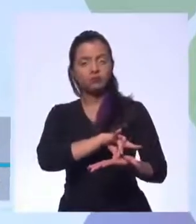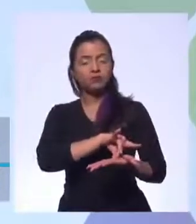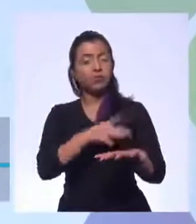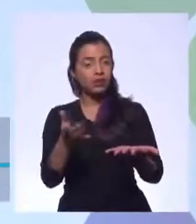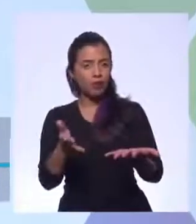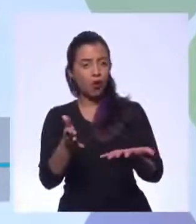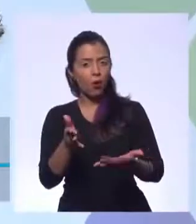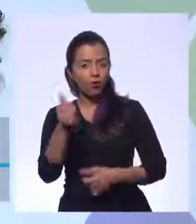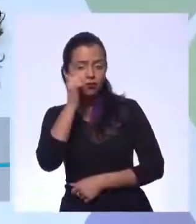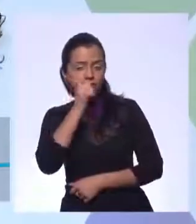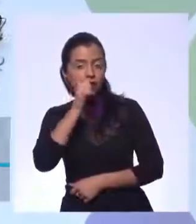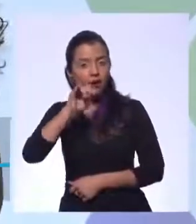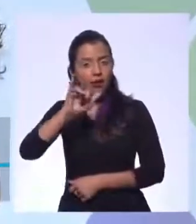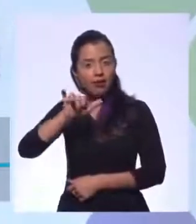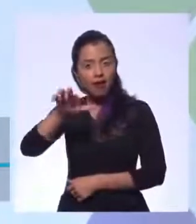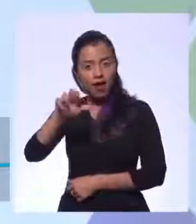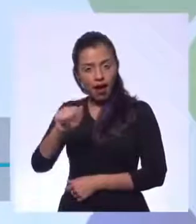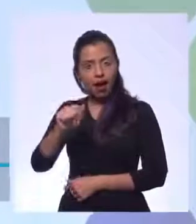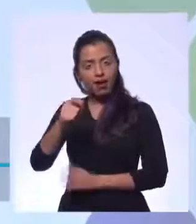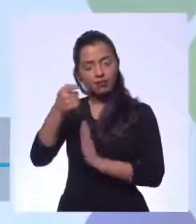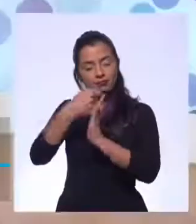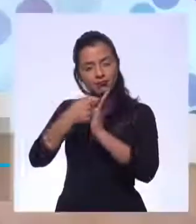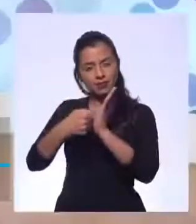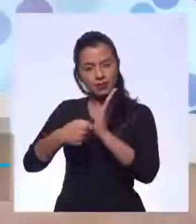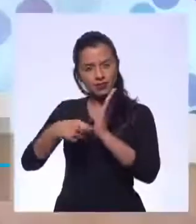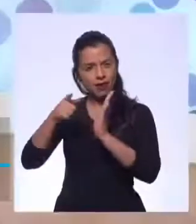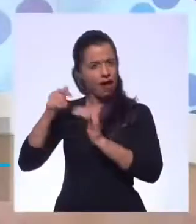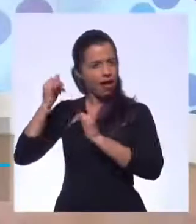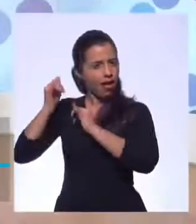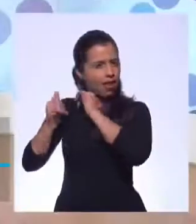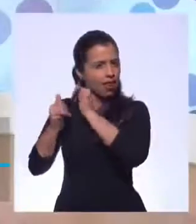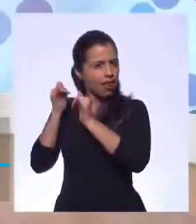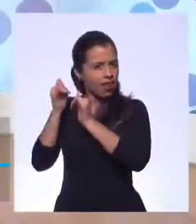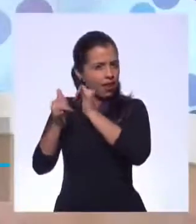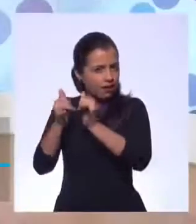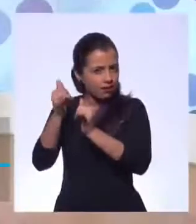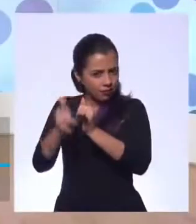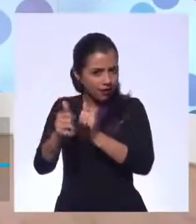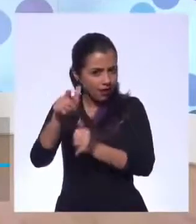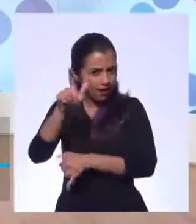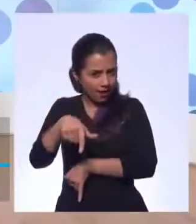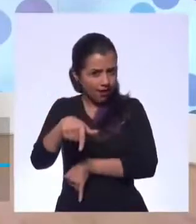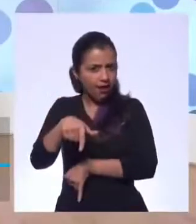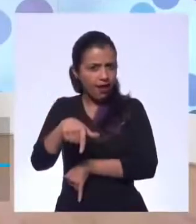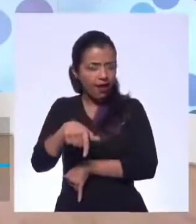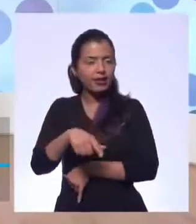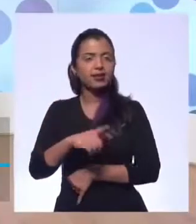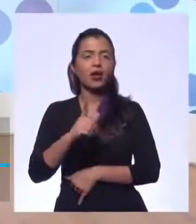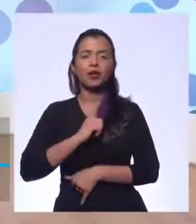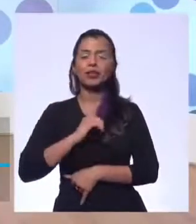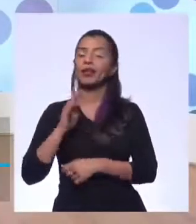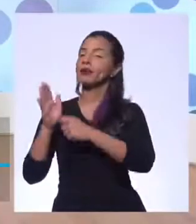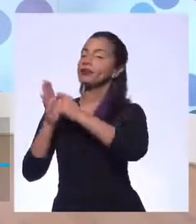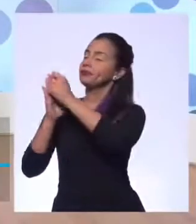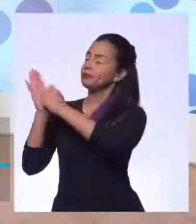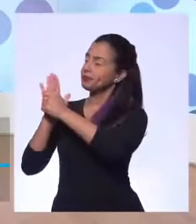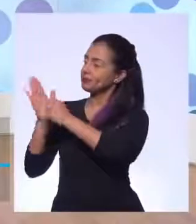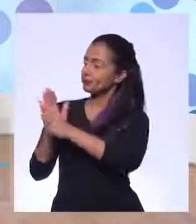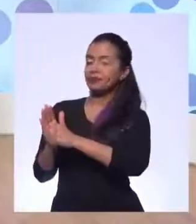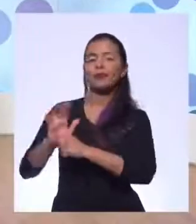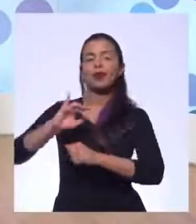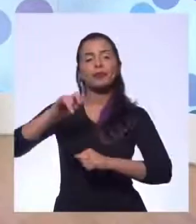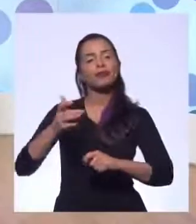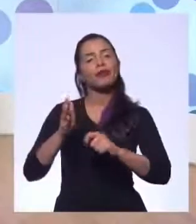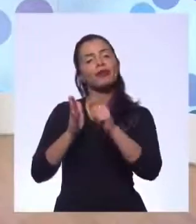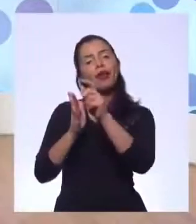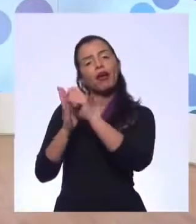lenda? Vamos ver aqui o gênero lenda novamente para vocês. E aí eu sistematizei aqui no Flipchart, e quem quiser já fazer as